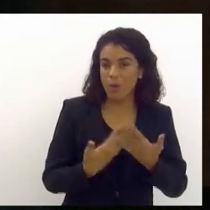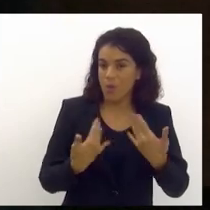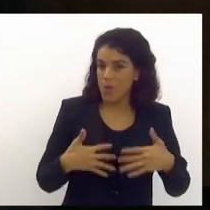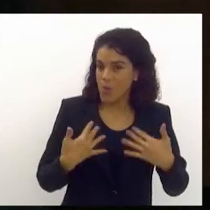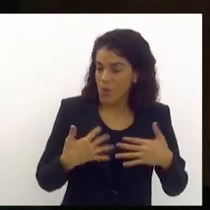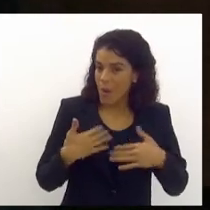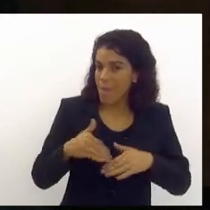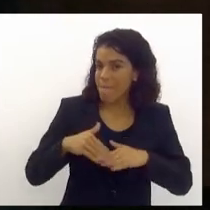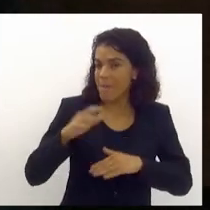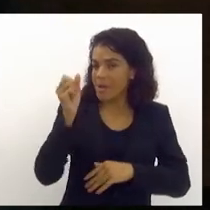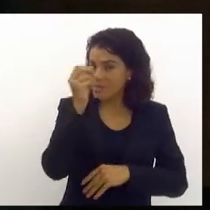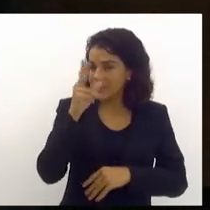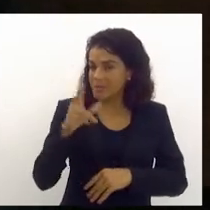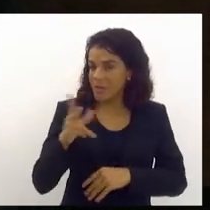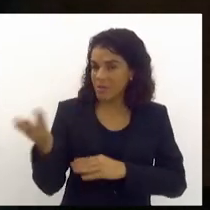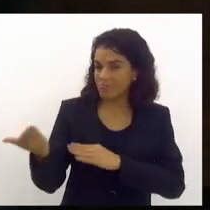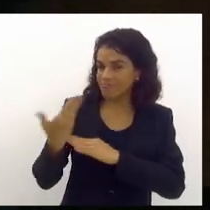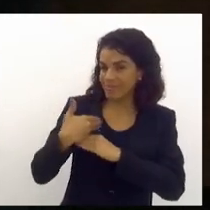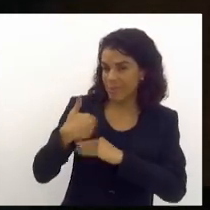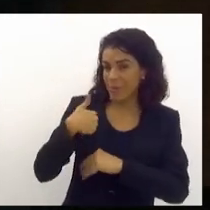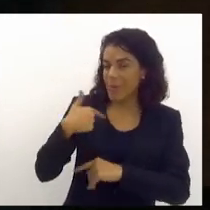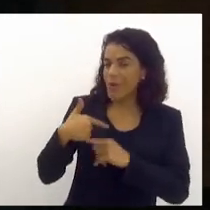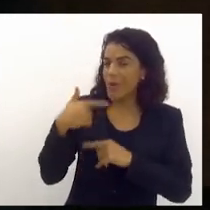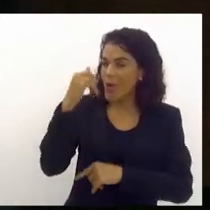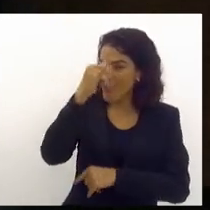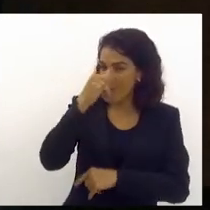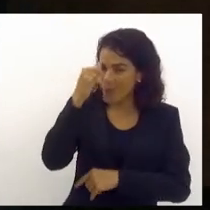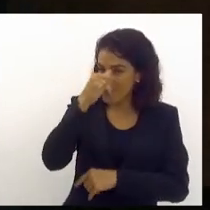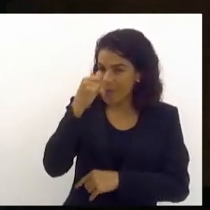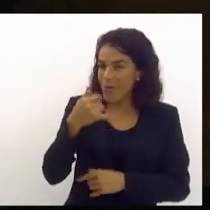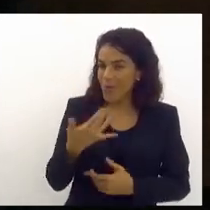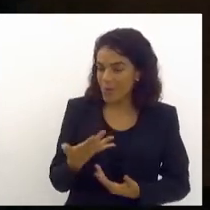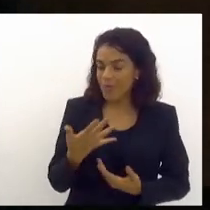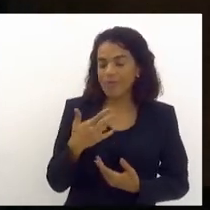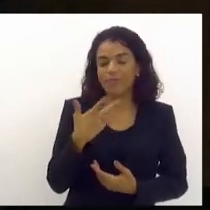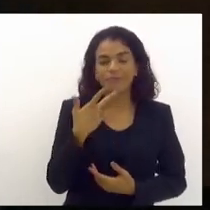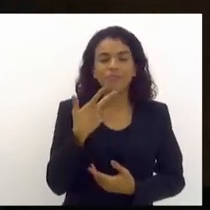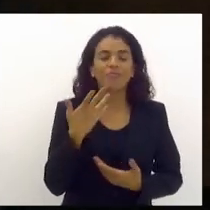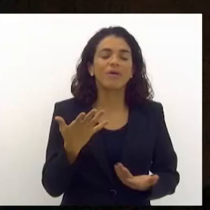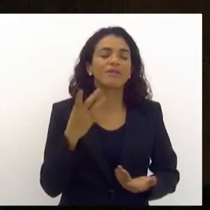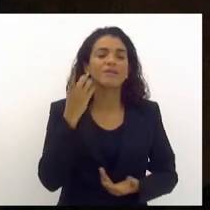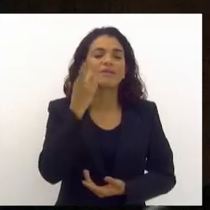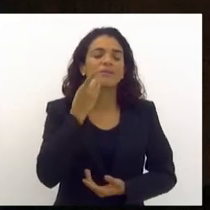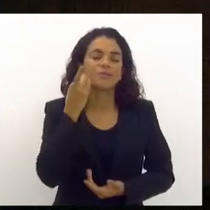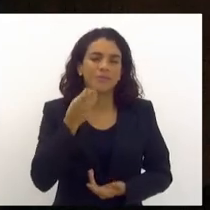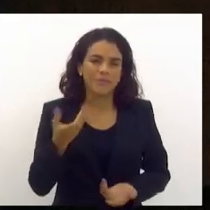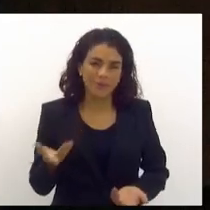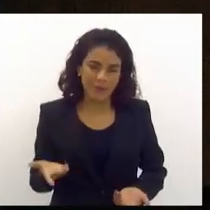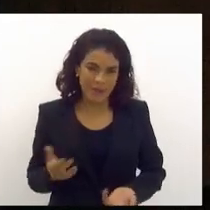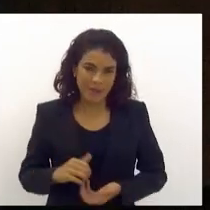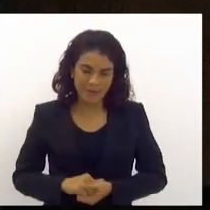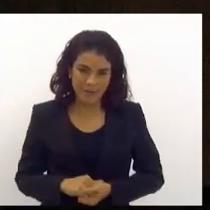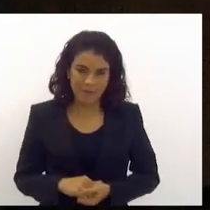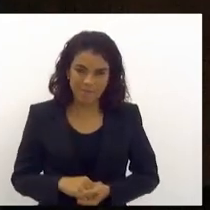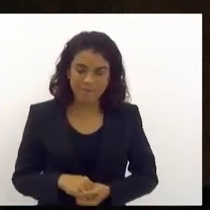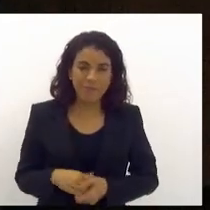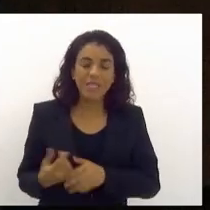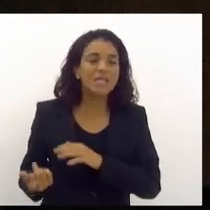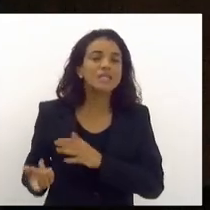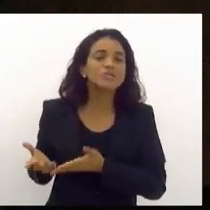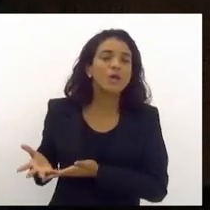ficar mais esperto do que eu, porque eu sou bobo, disse assim, mas deputado, isso são de